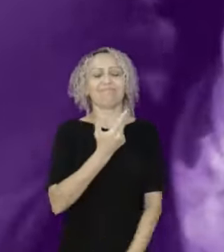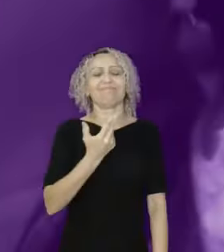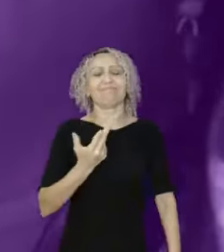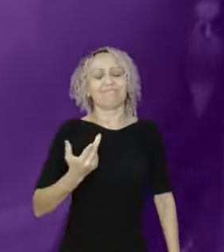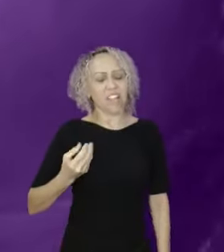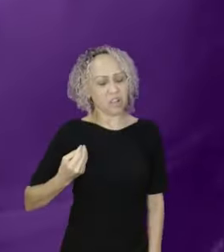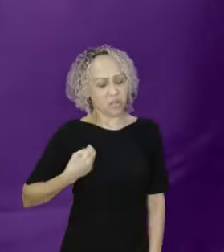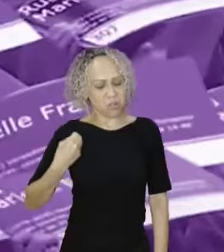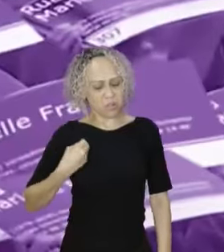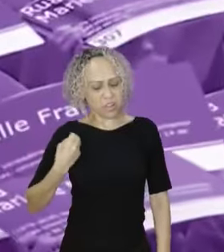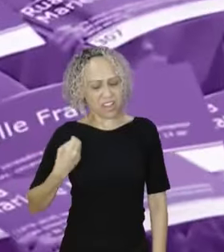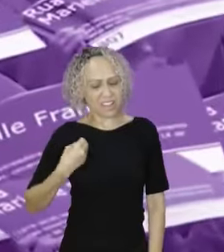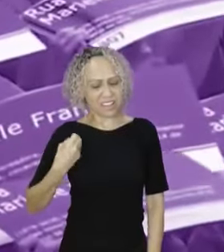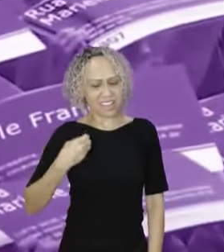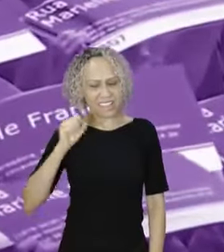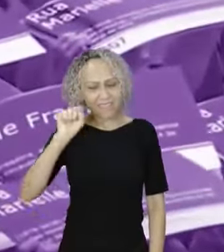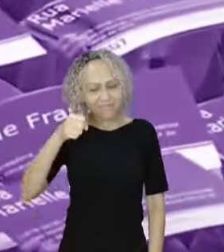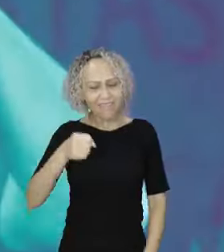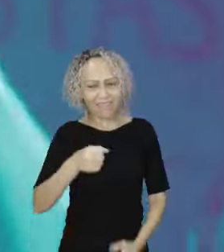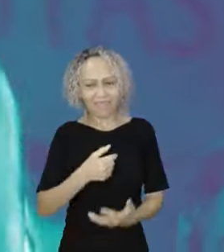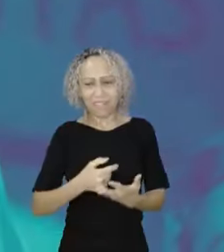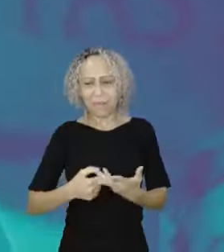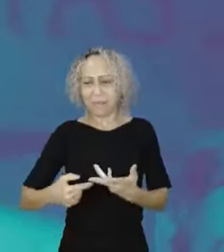acontecer